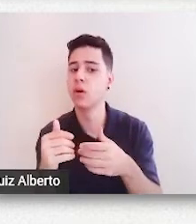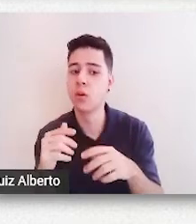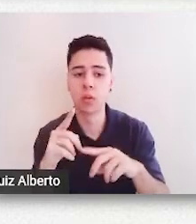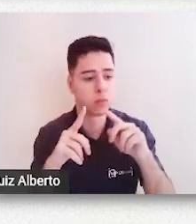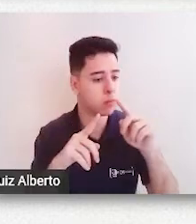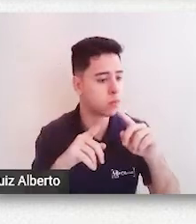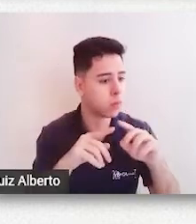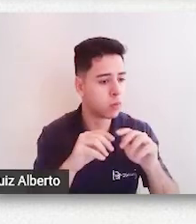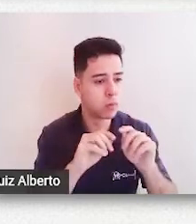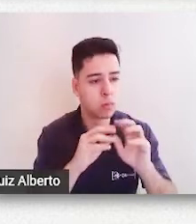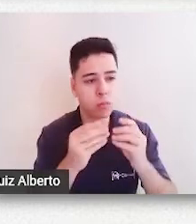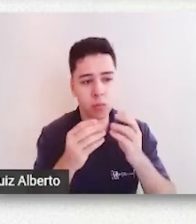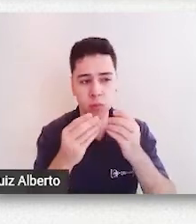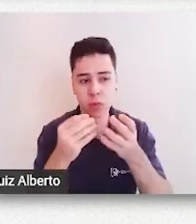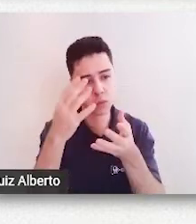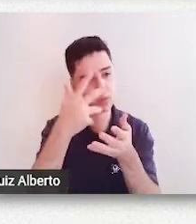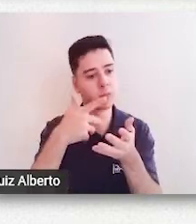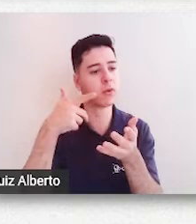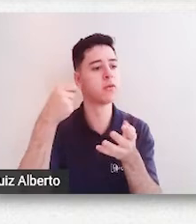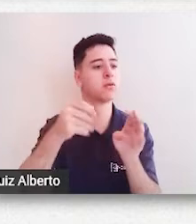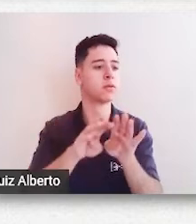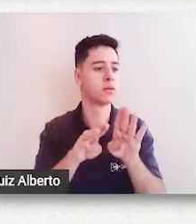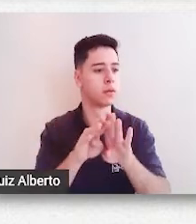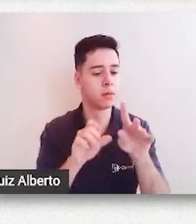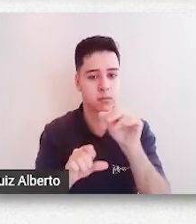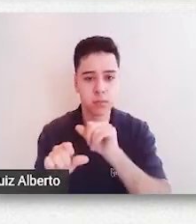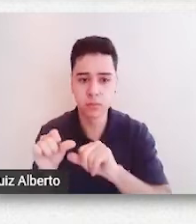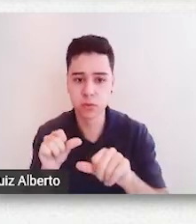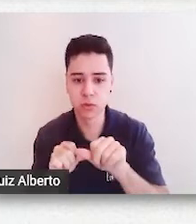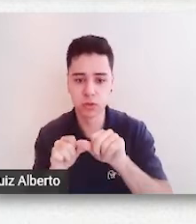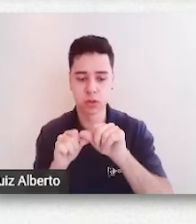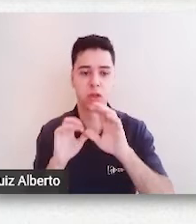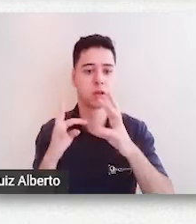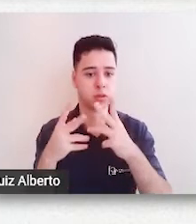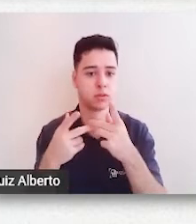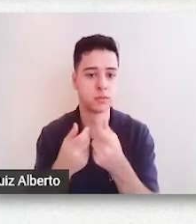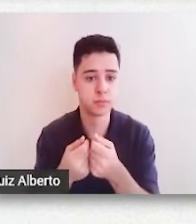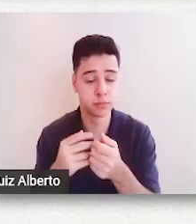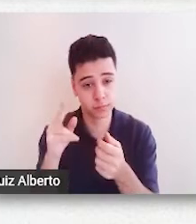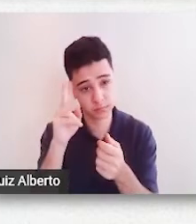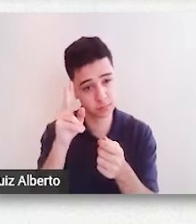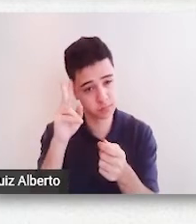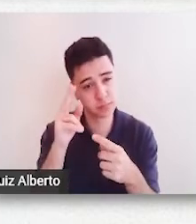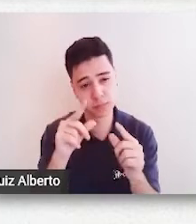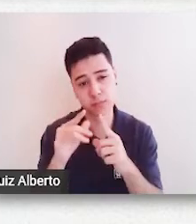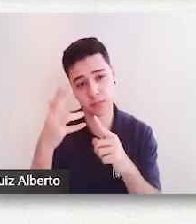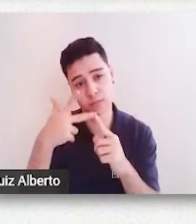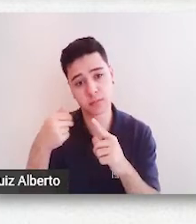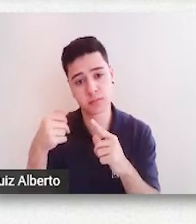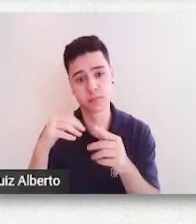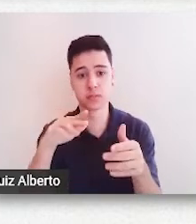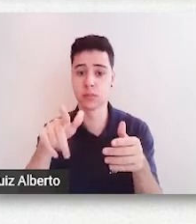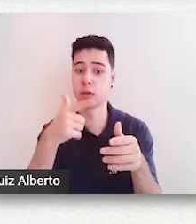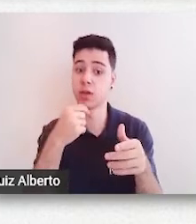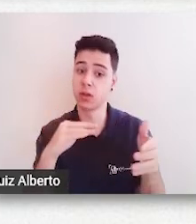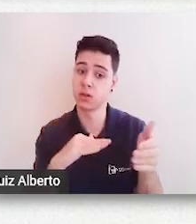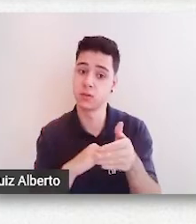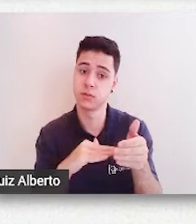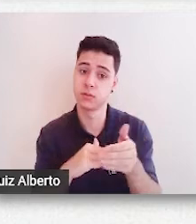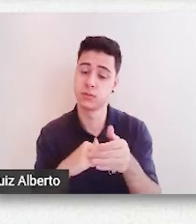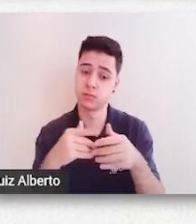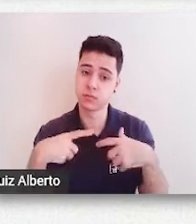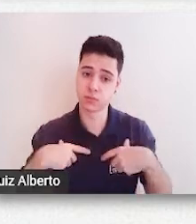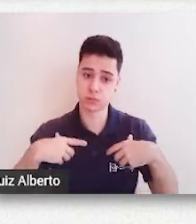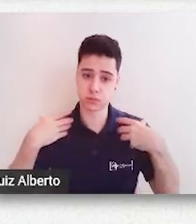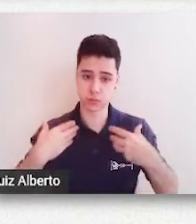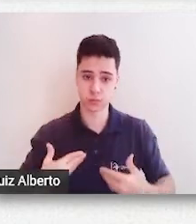uma variação iconográfica e que lembra um pouco, tá de botas, né? Ele está com uma túnica